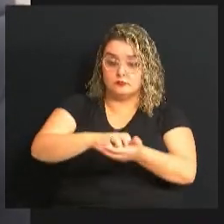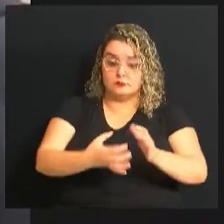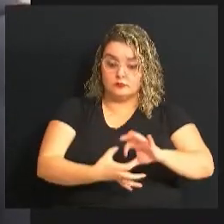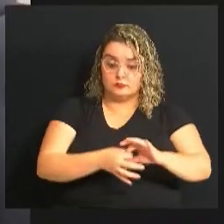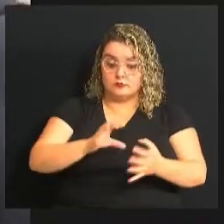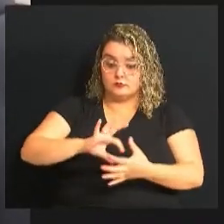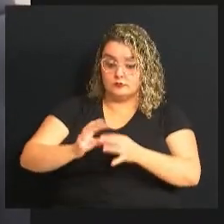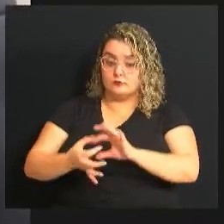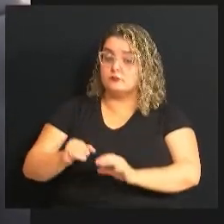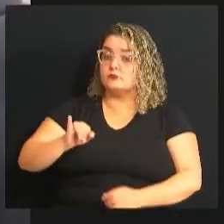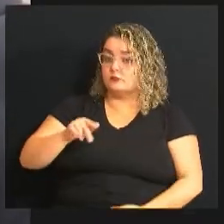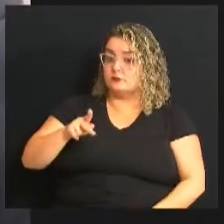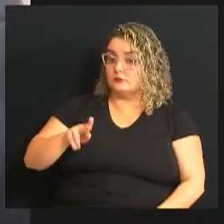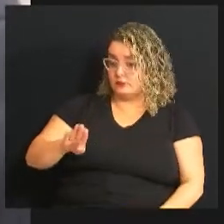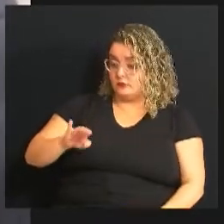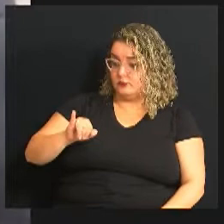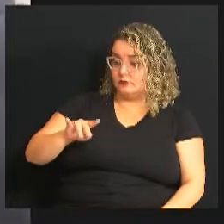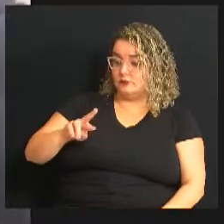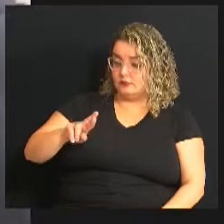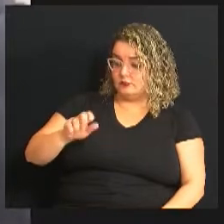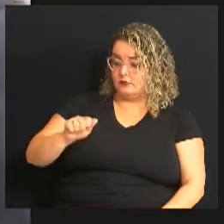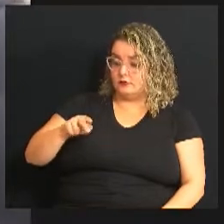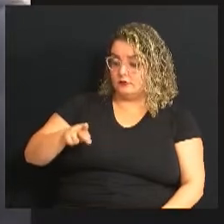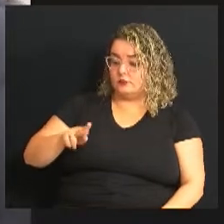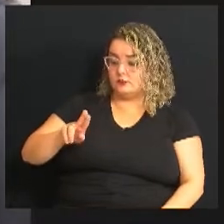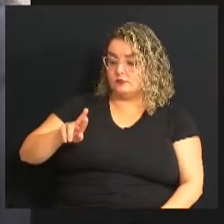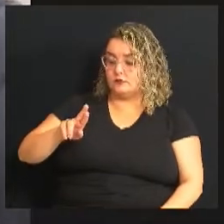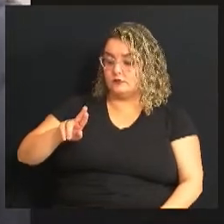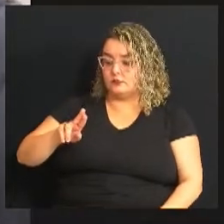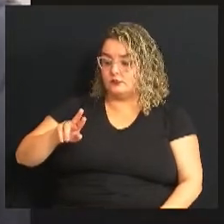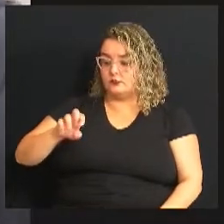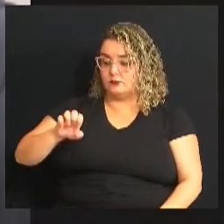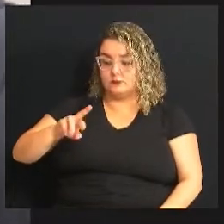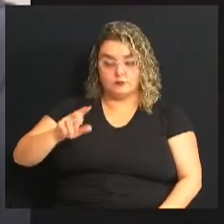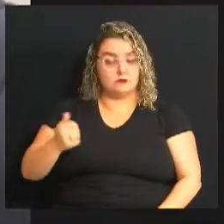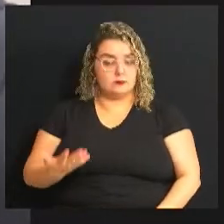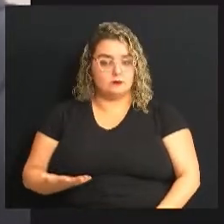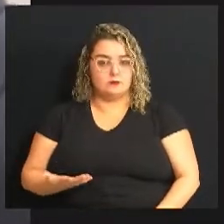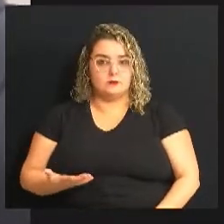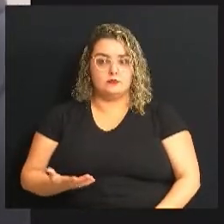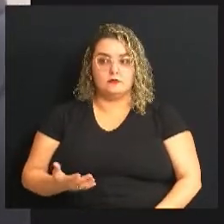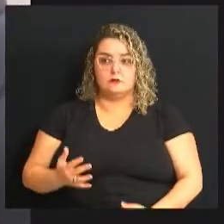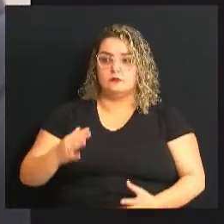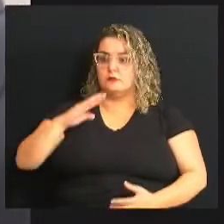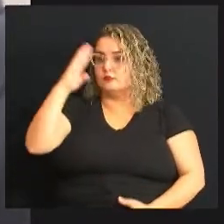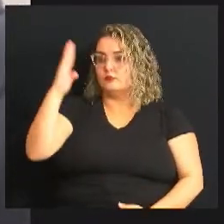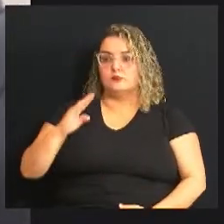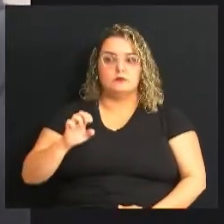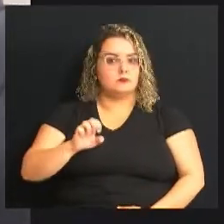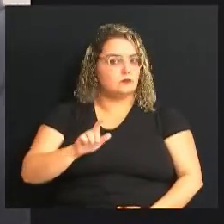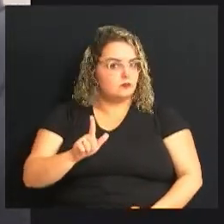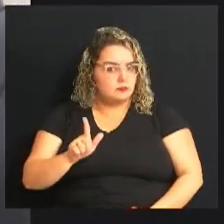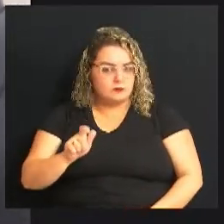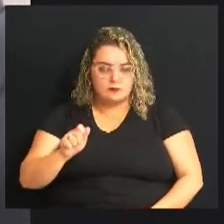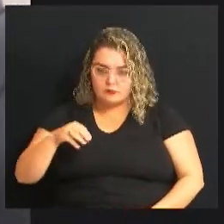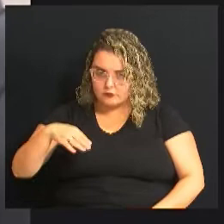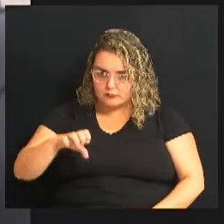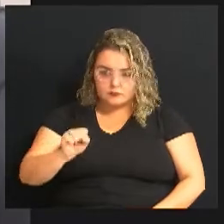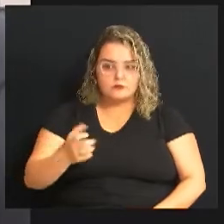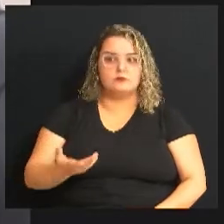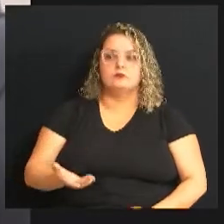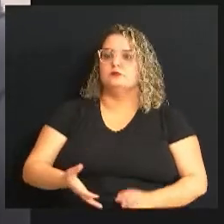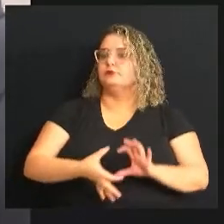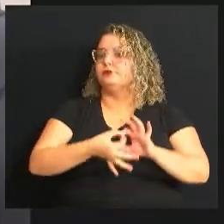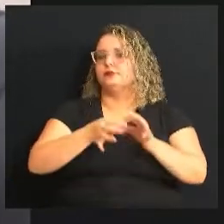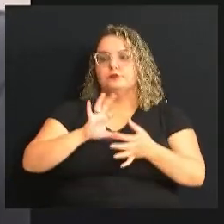Ibirapuera, mas também no Brasil todo, através do e-games, através de Olimpíadas